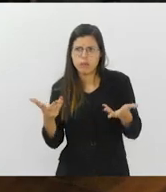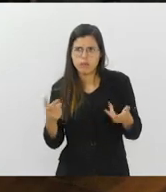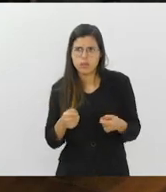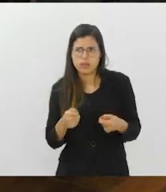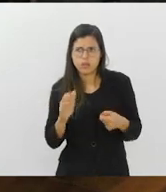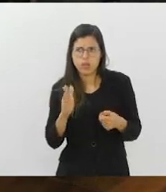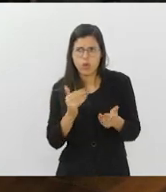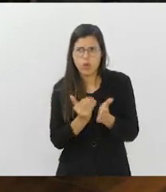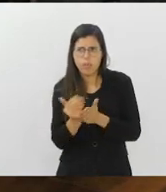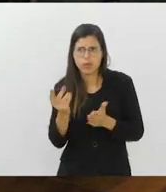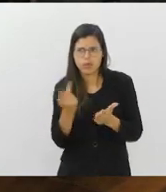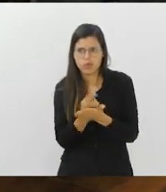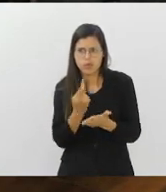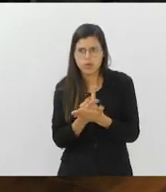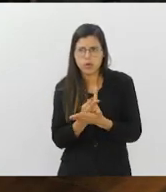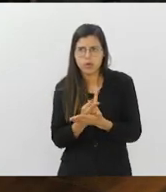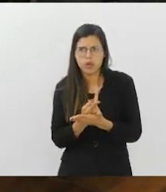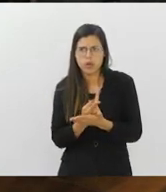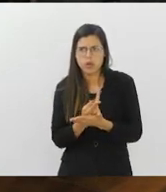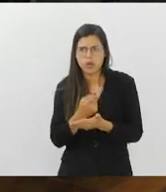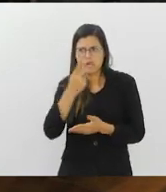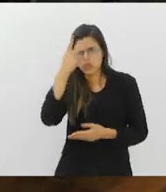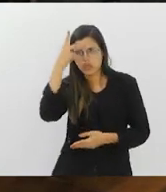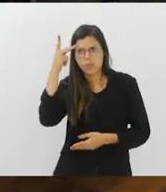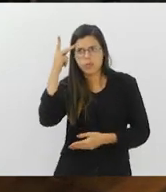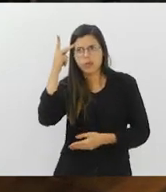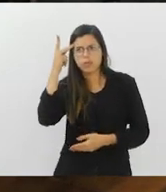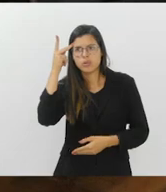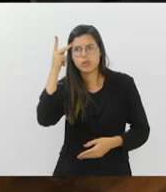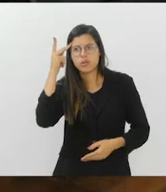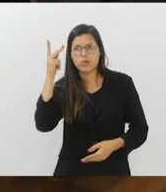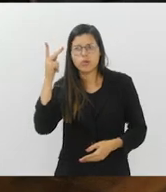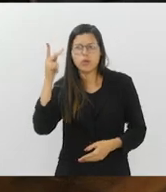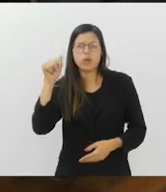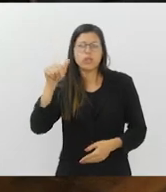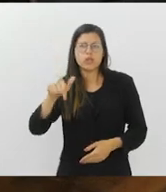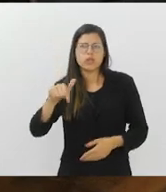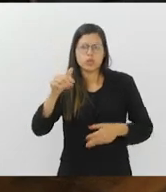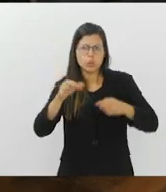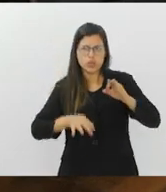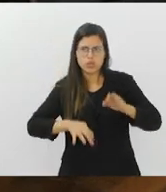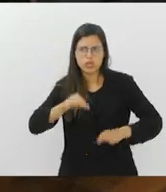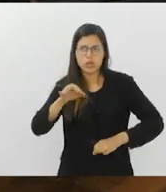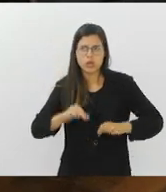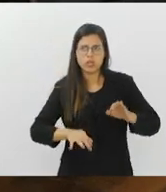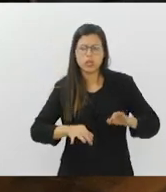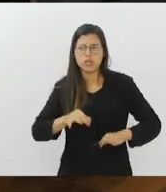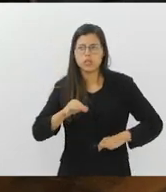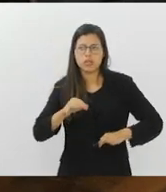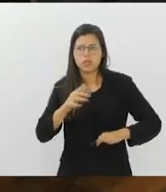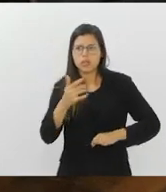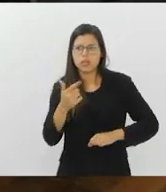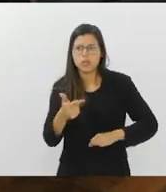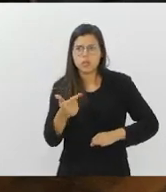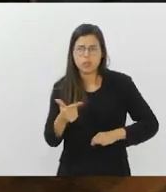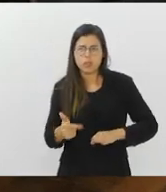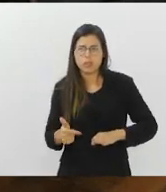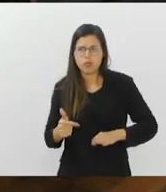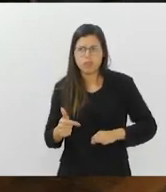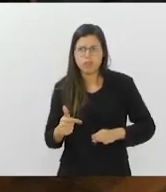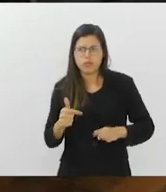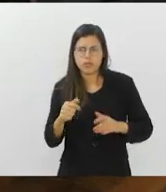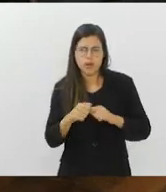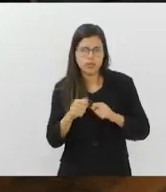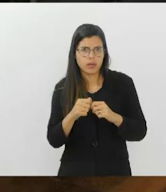por aí. As pessoas, os desembargadores, os juízes, eles não cumprem as